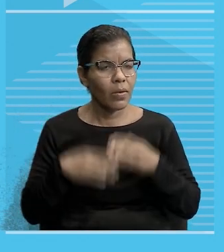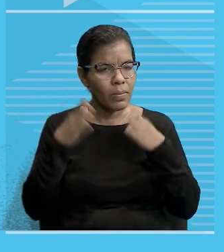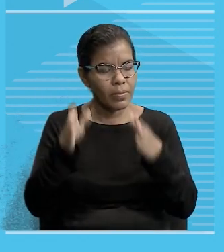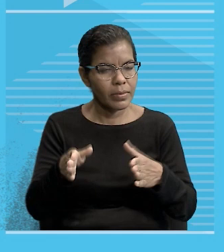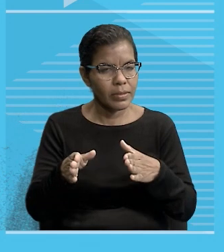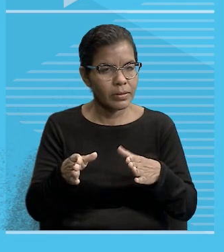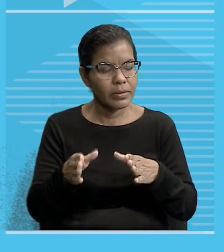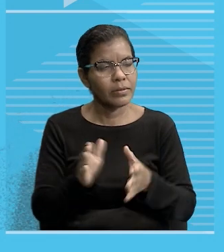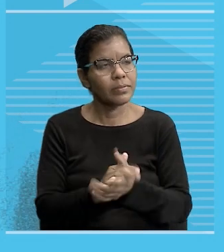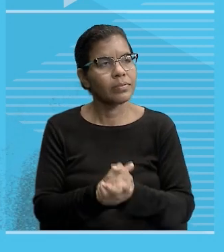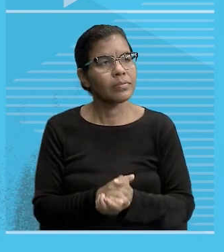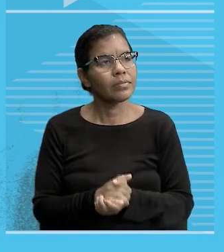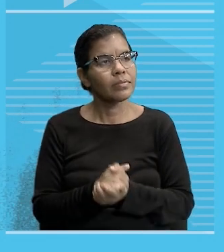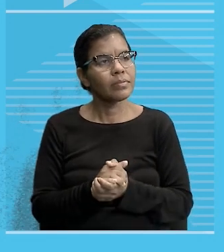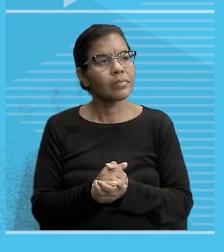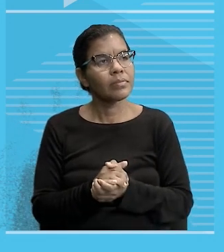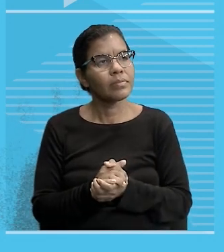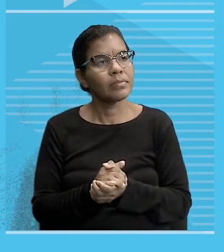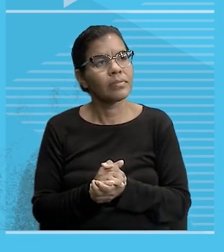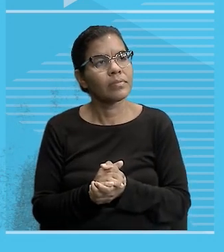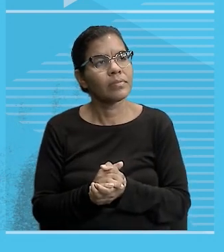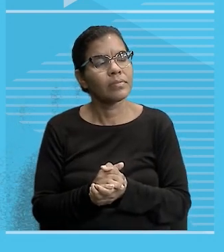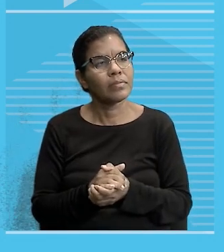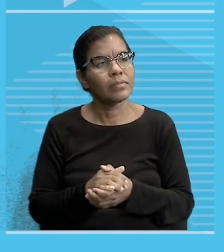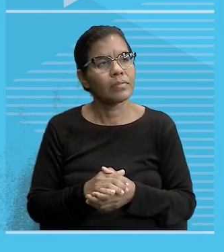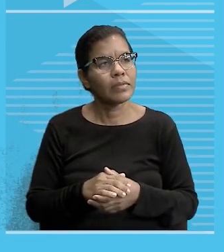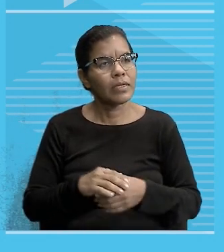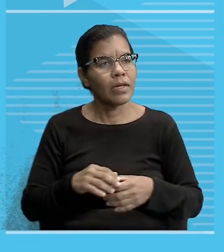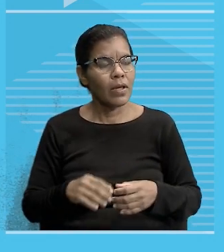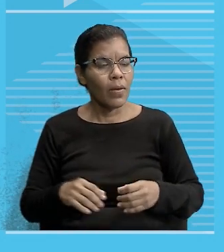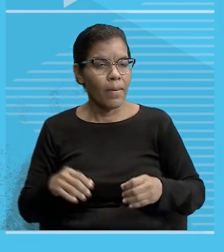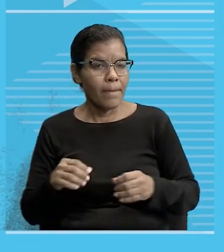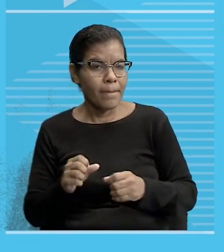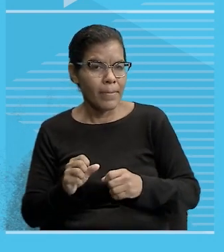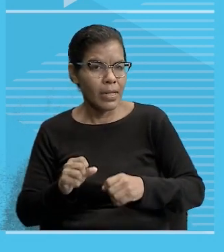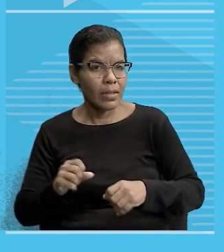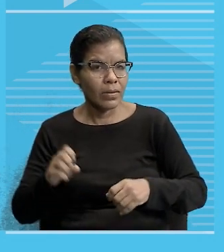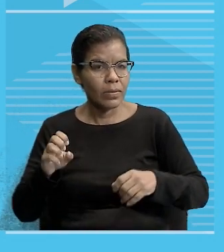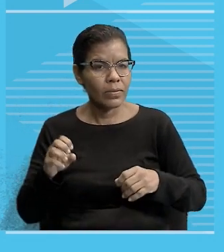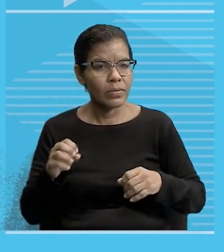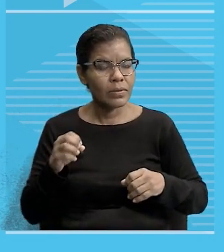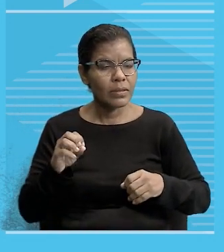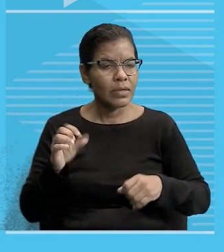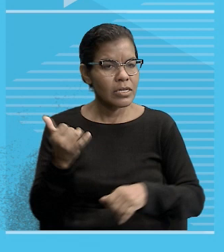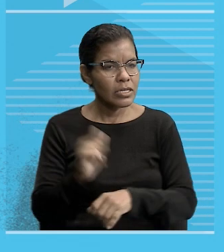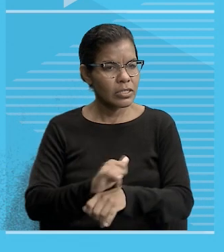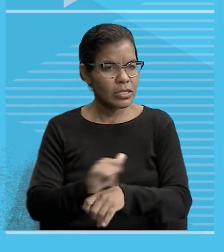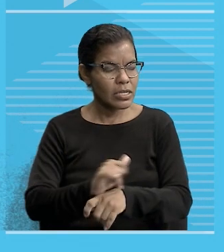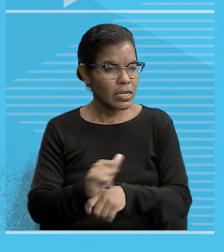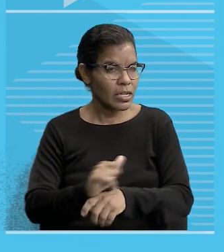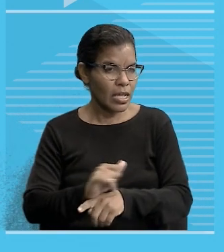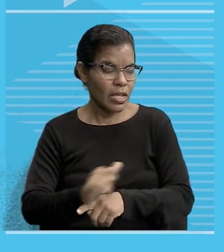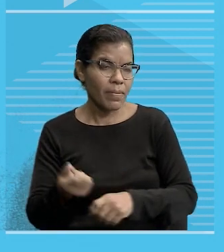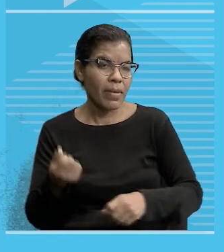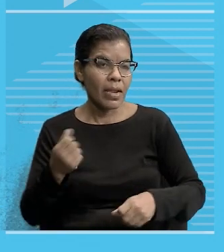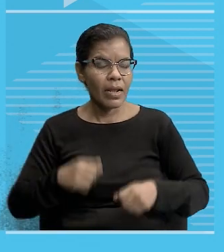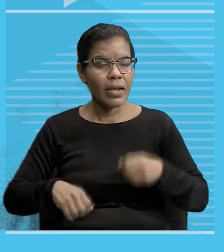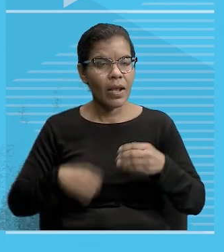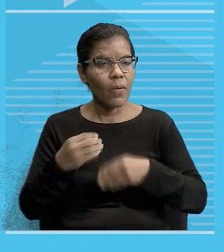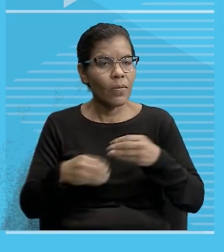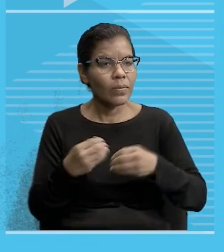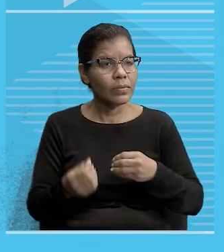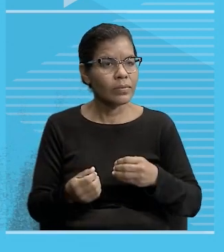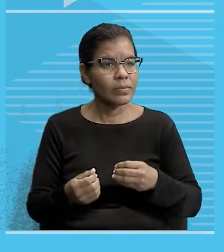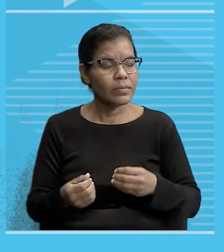principal ser um plano estratégico para que alguns aspectos